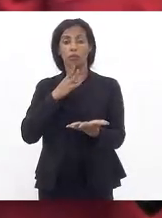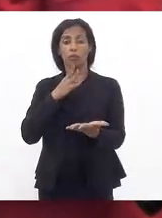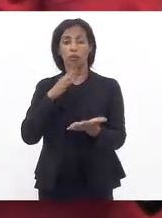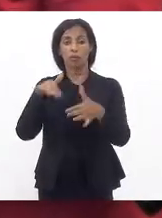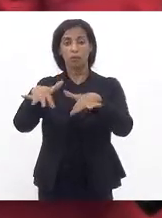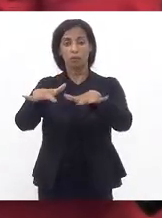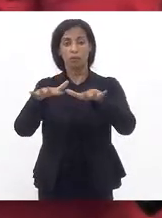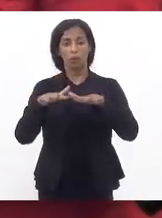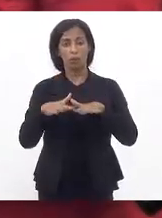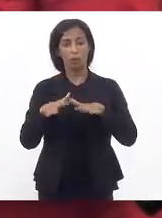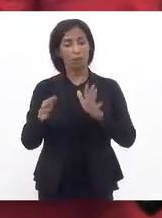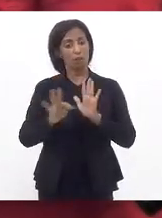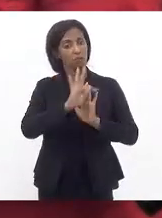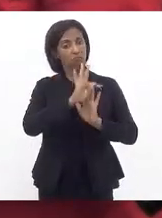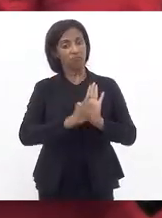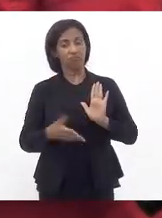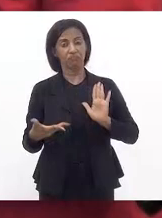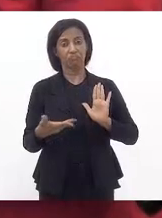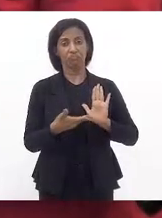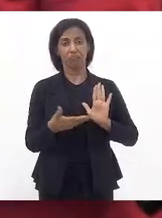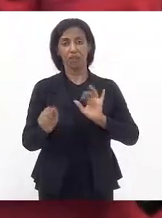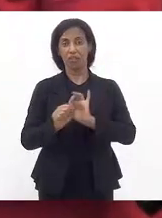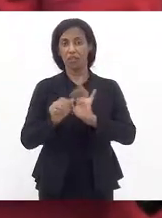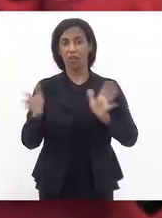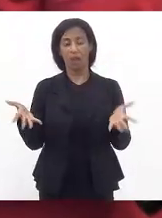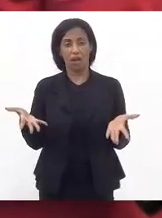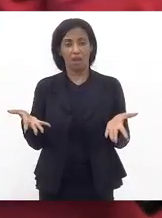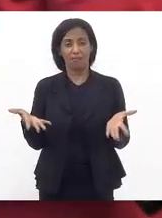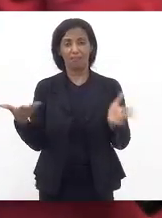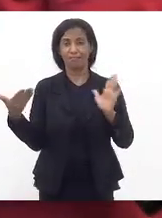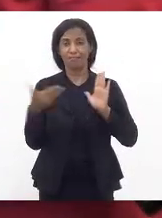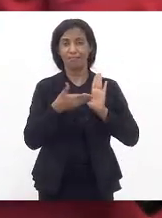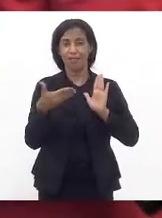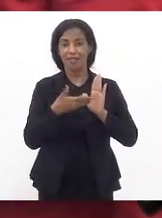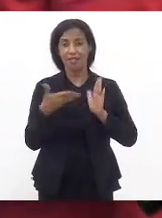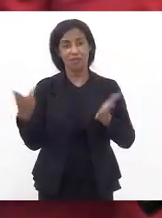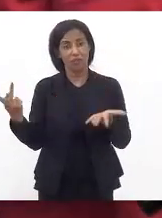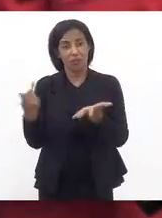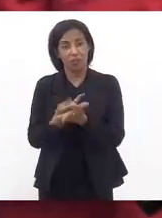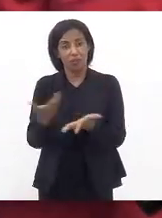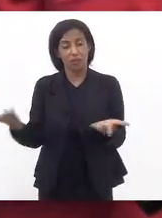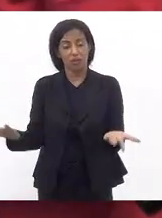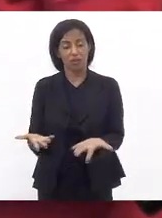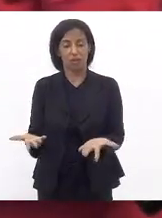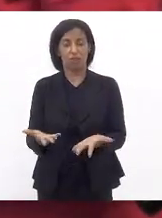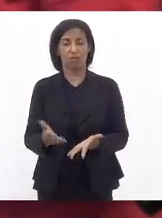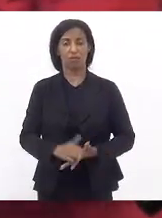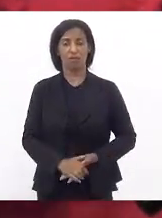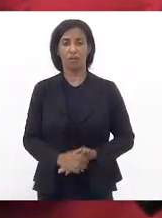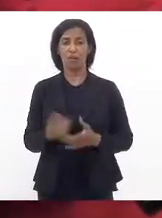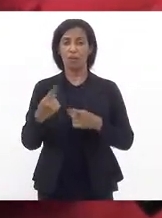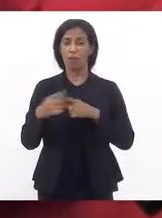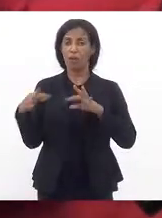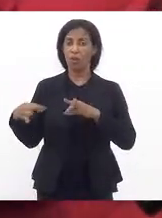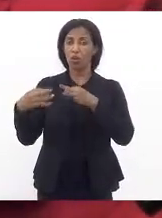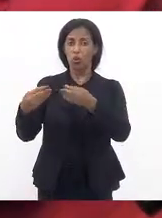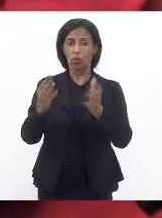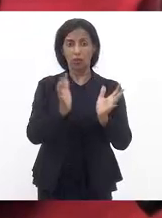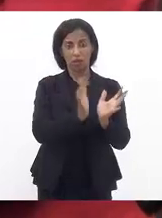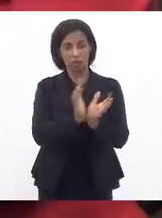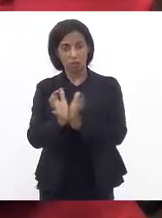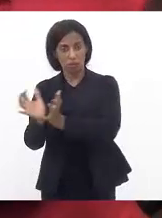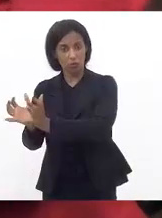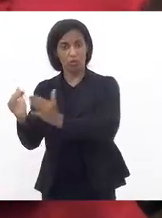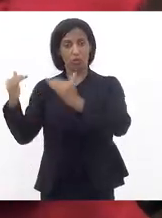ao plenário o texto é muito claro muito preciso e foi o que aconteceu agora pouco porque todas as comissões